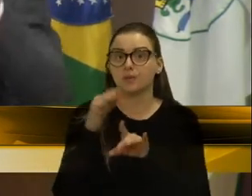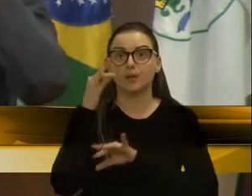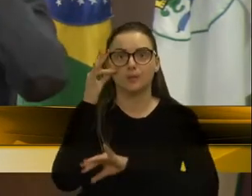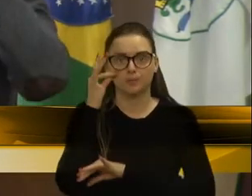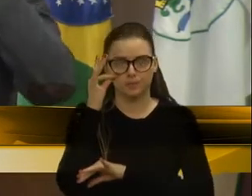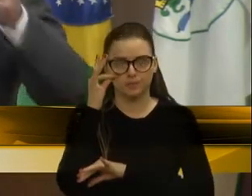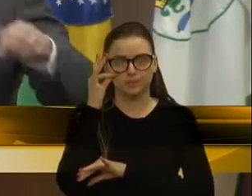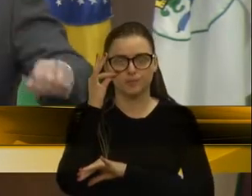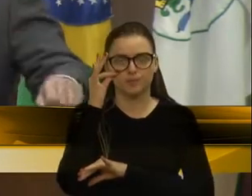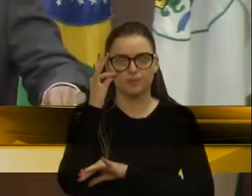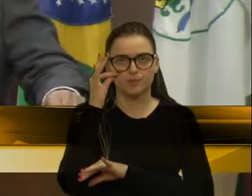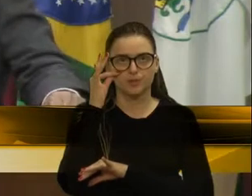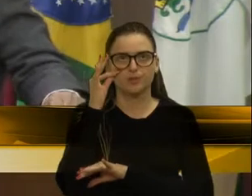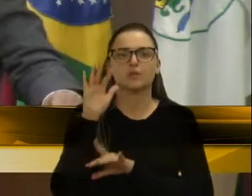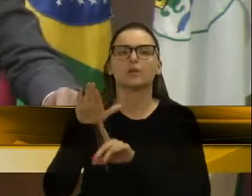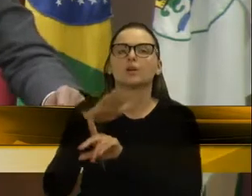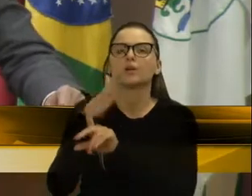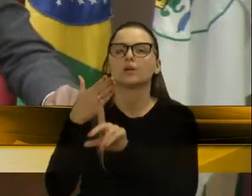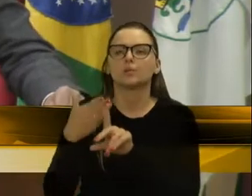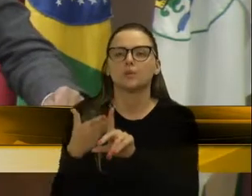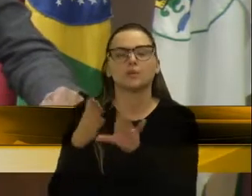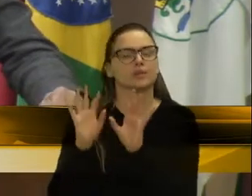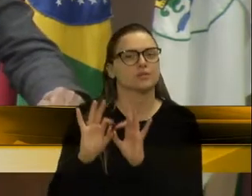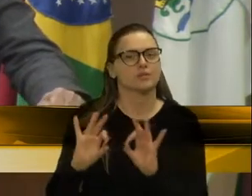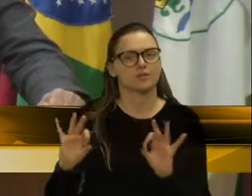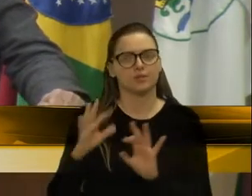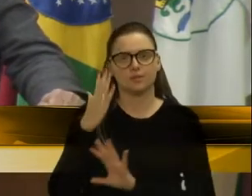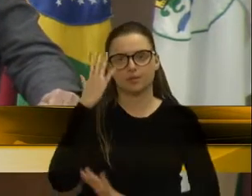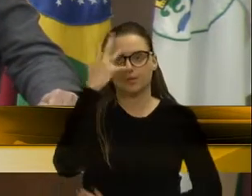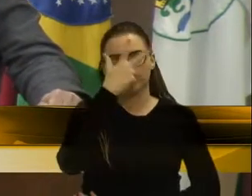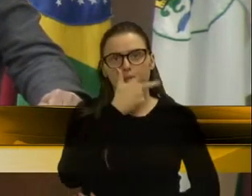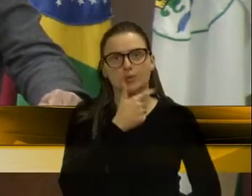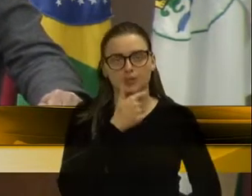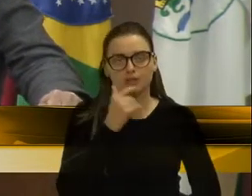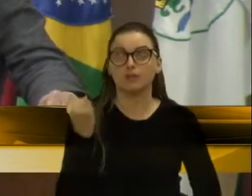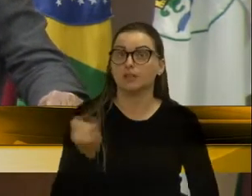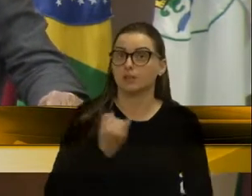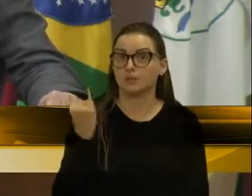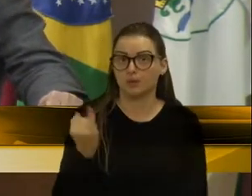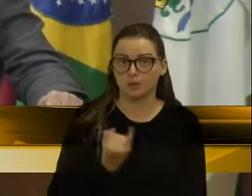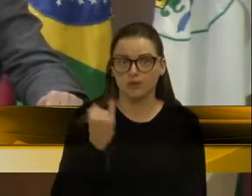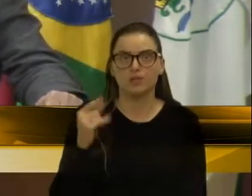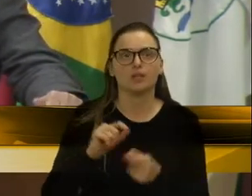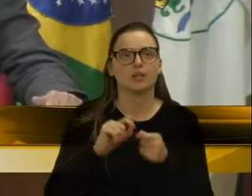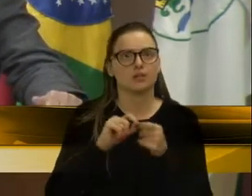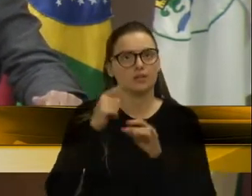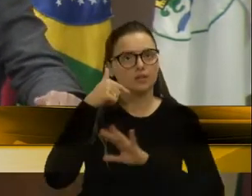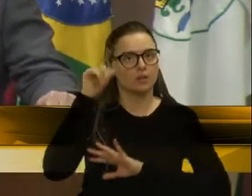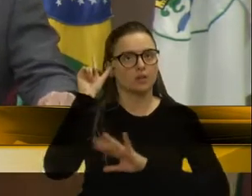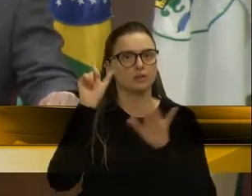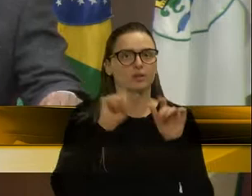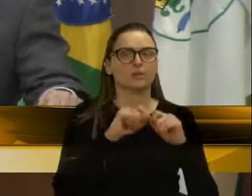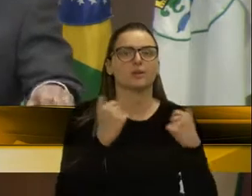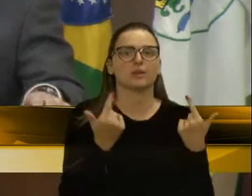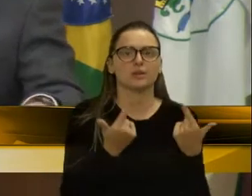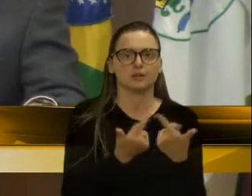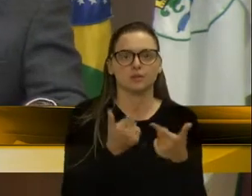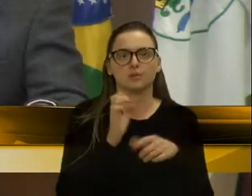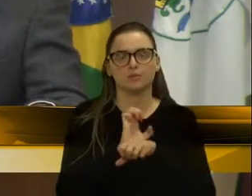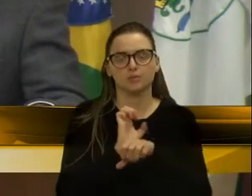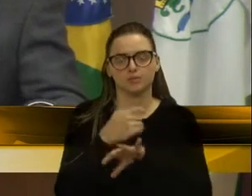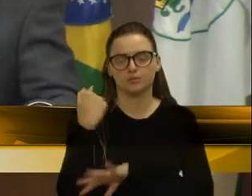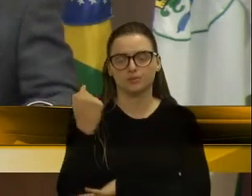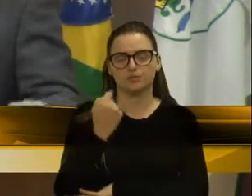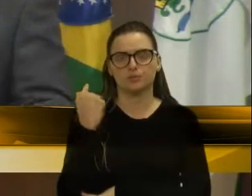uma homenagem muito singelo muito bonito e muito importante prestada ontem pela assembléia legislativa do estado do rio grande